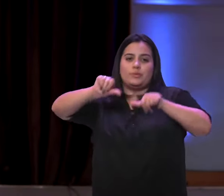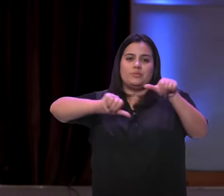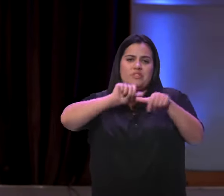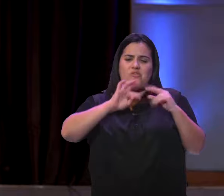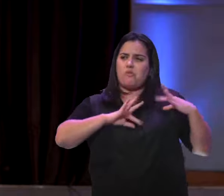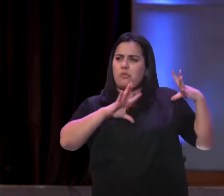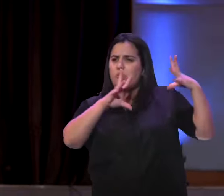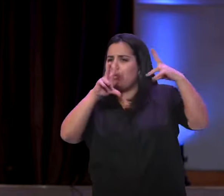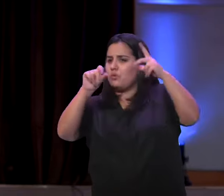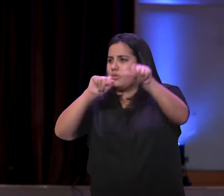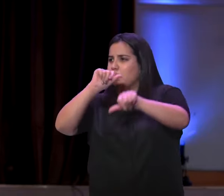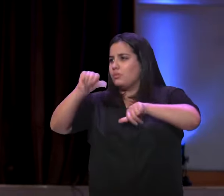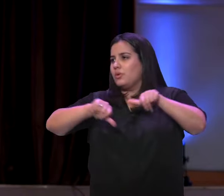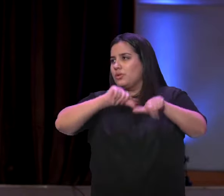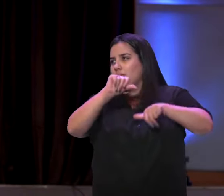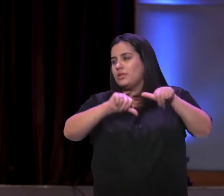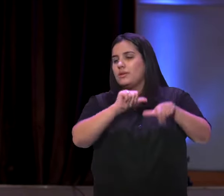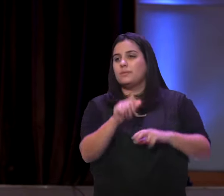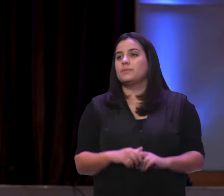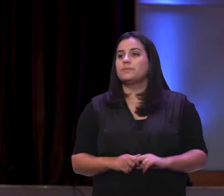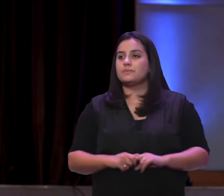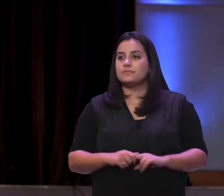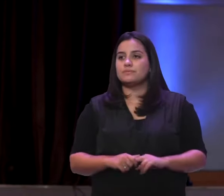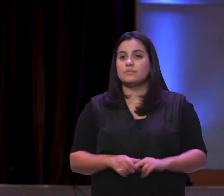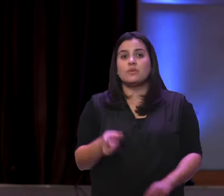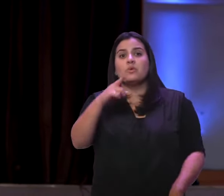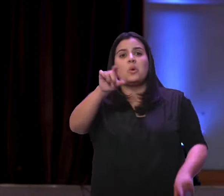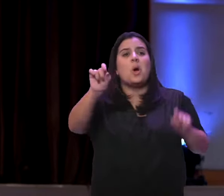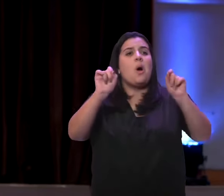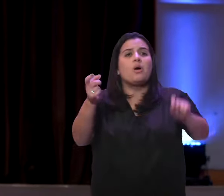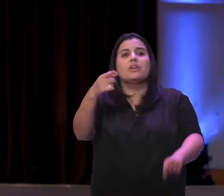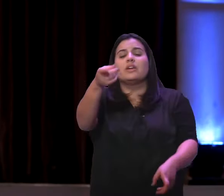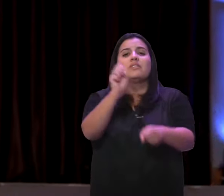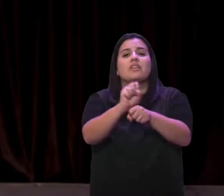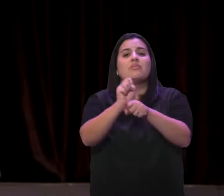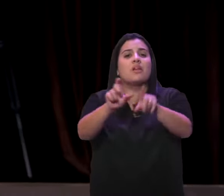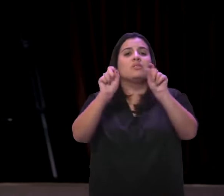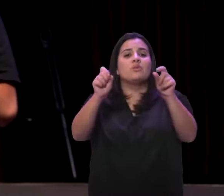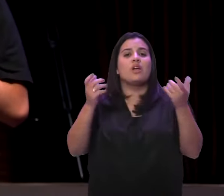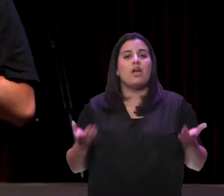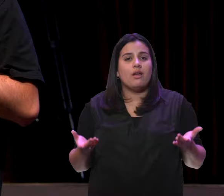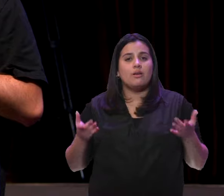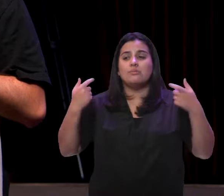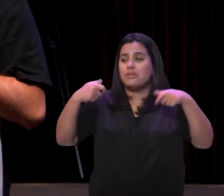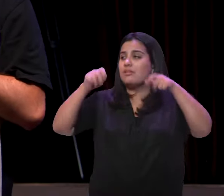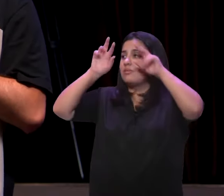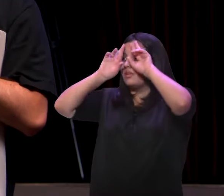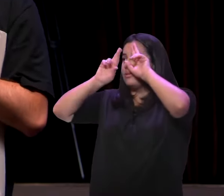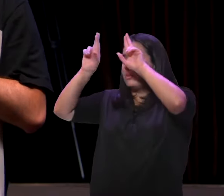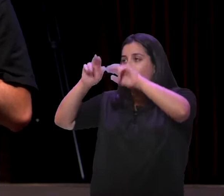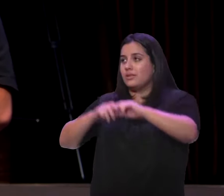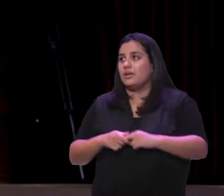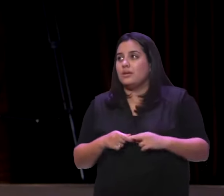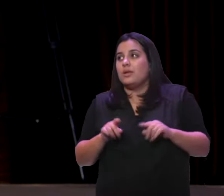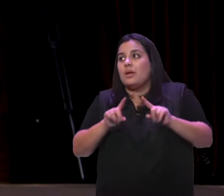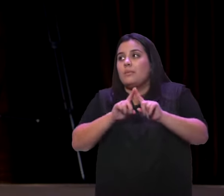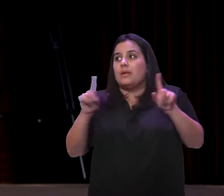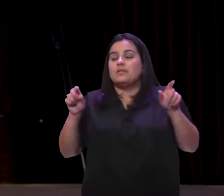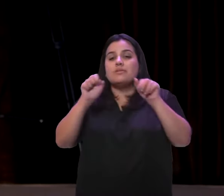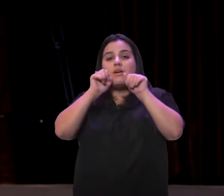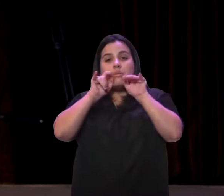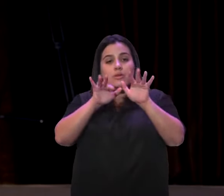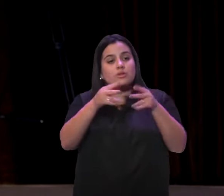Tudo muda. Você está esperando o quê? Para ser reverente? Mas a bênção maior que eu vi na vida